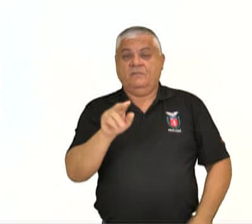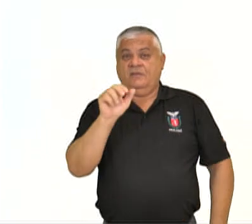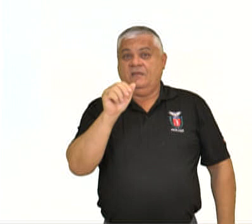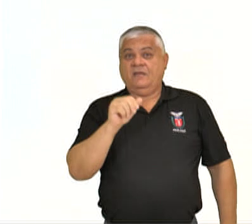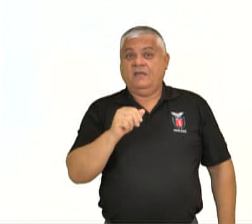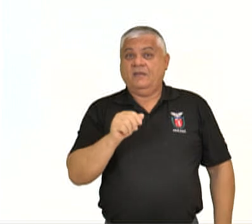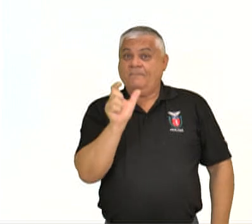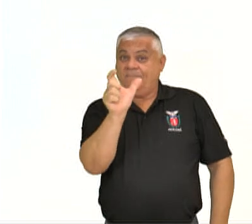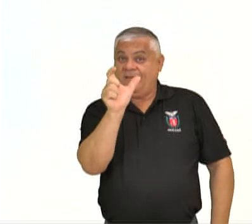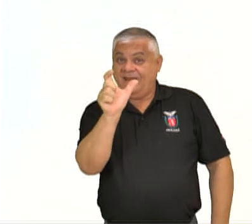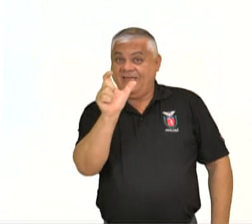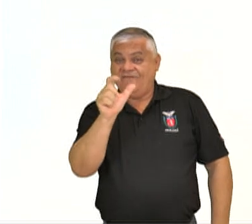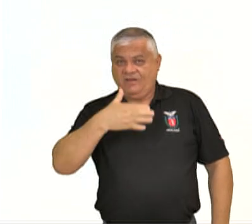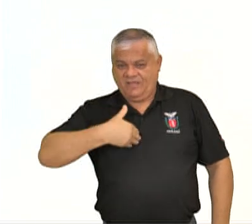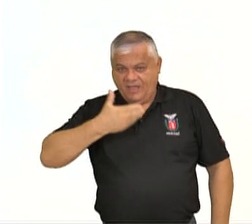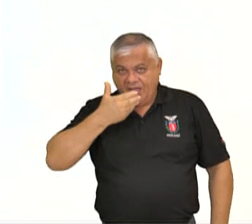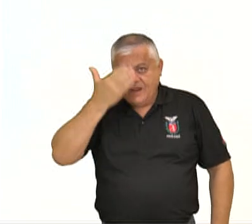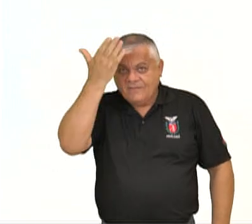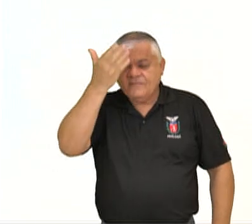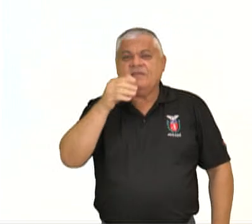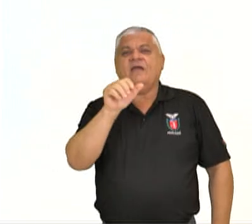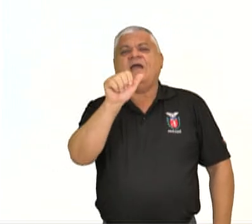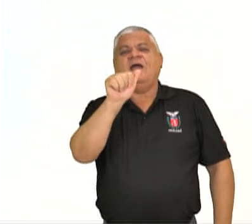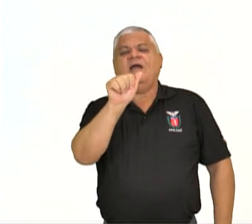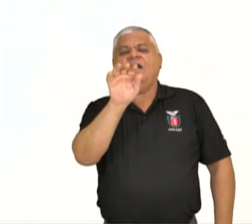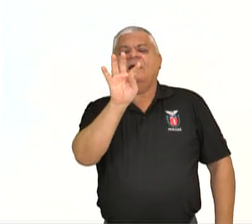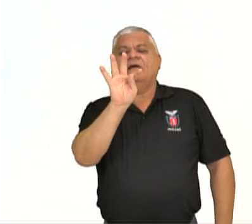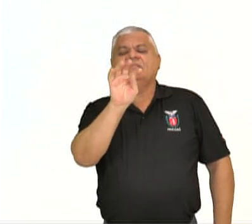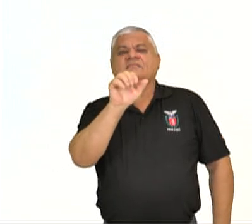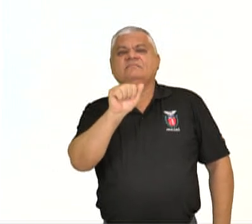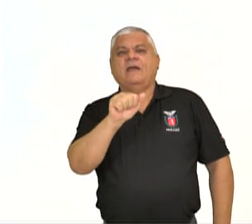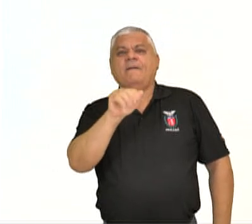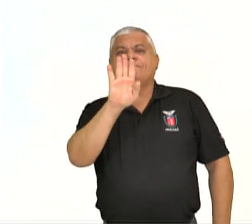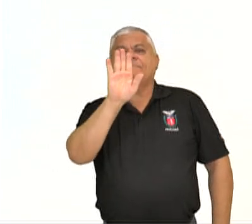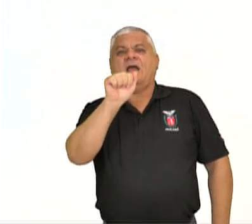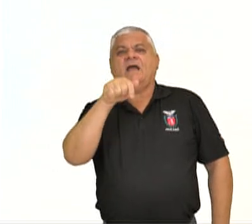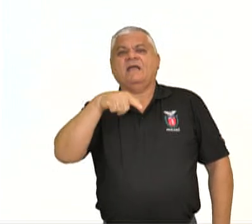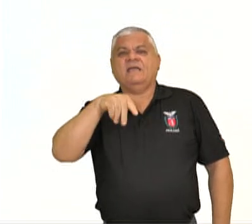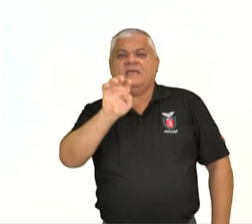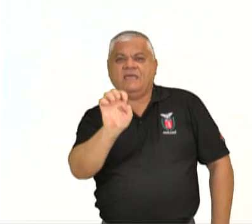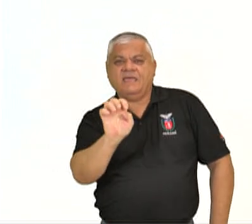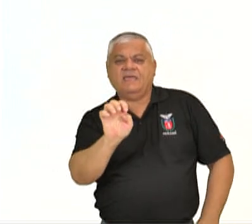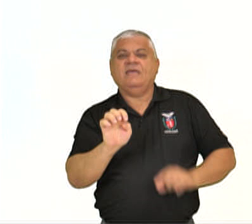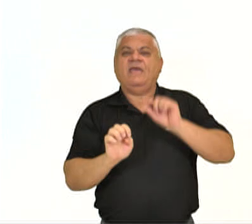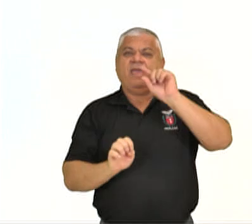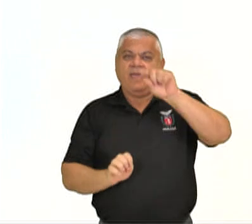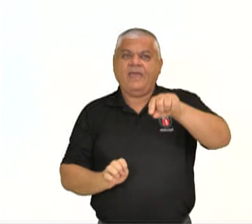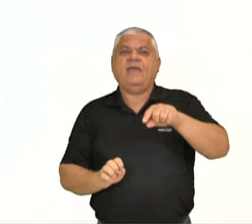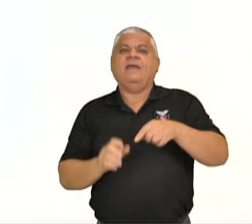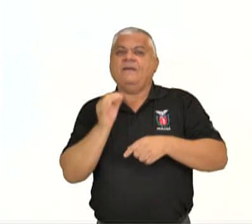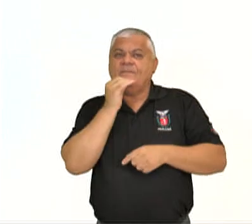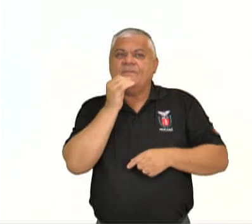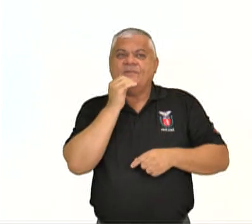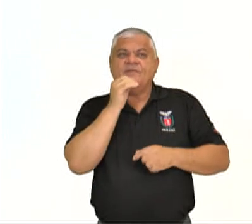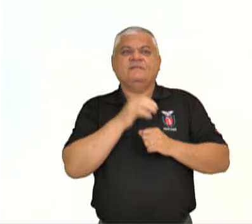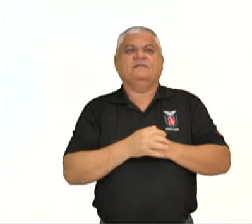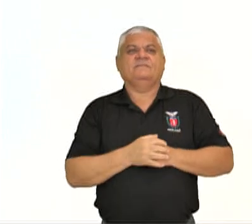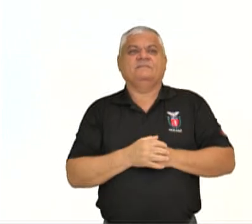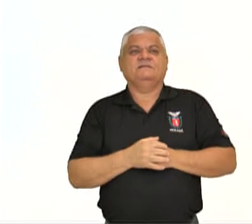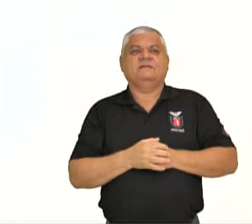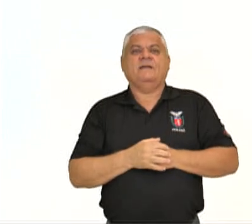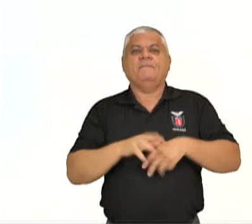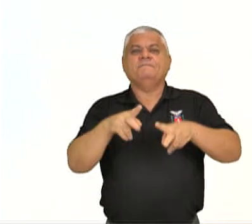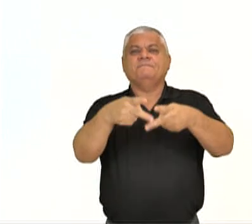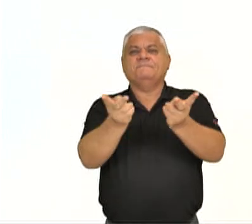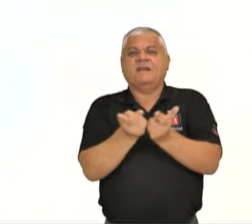árabe al-tabak, que significa prato, tá? Que é onde a gente vai fazer a percussão, a